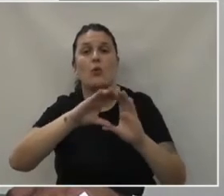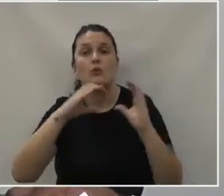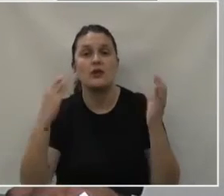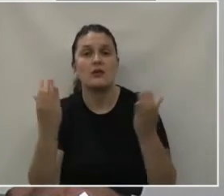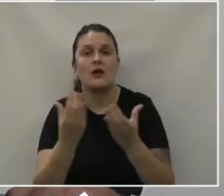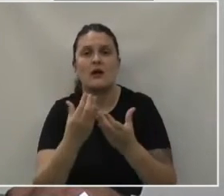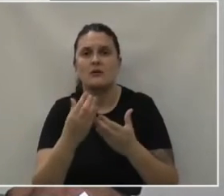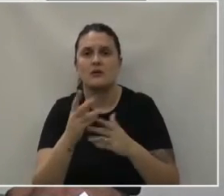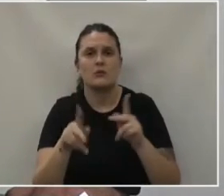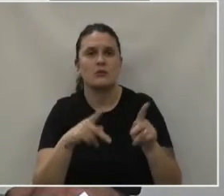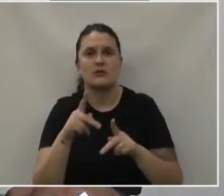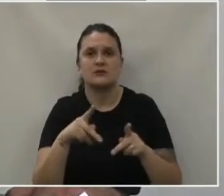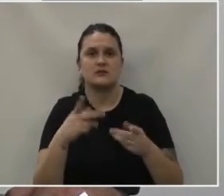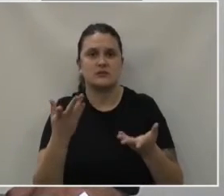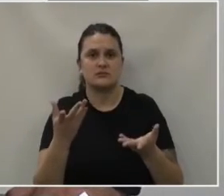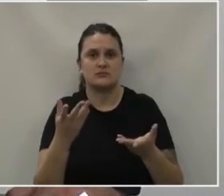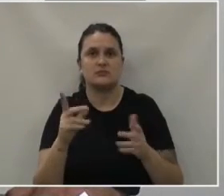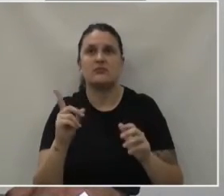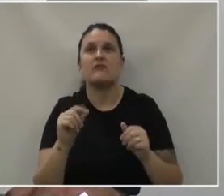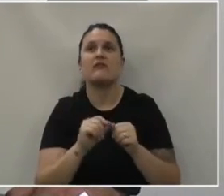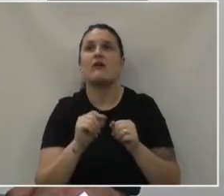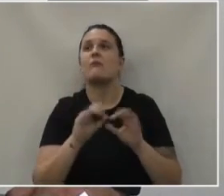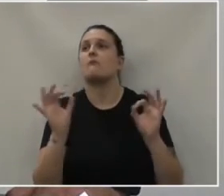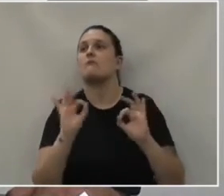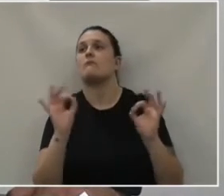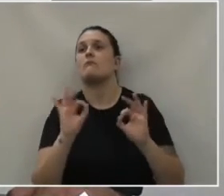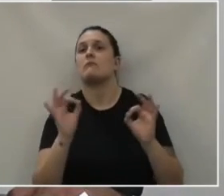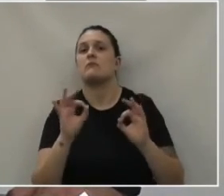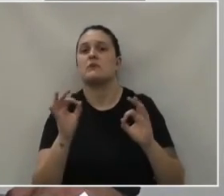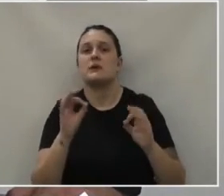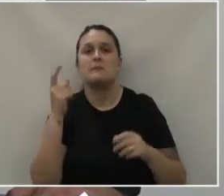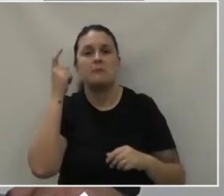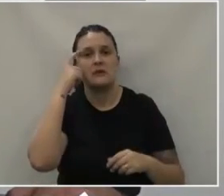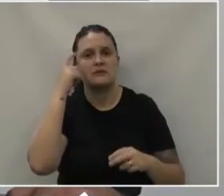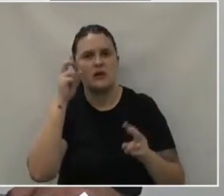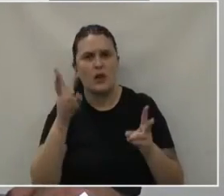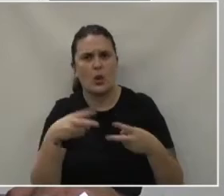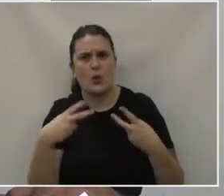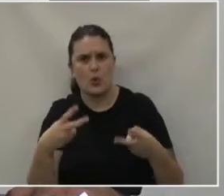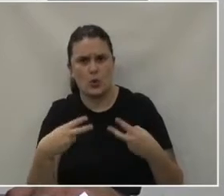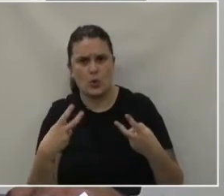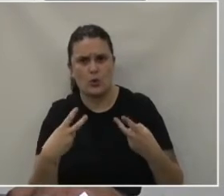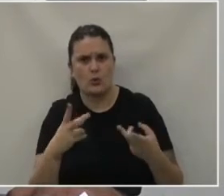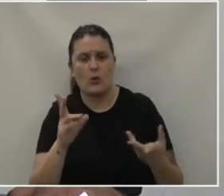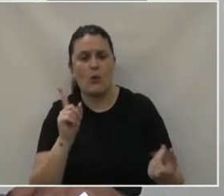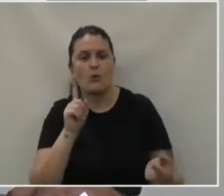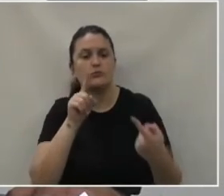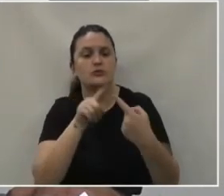desabrigado às mercês do lucro que vai ser